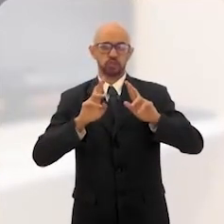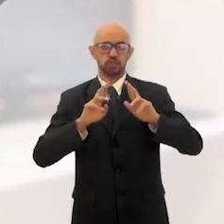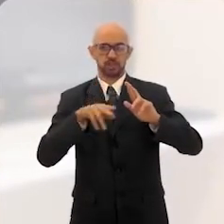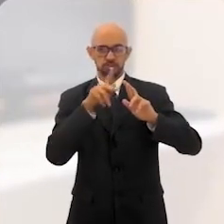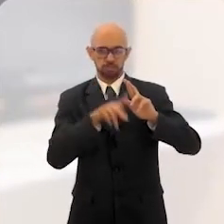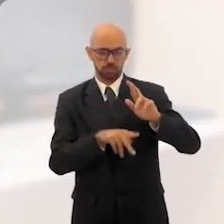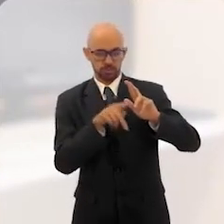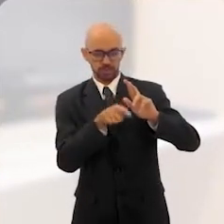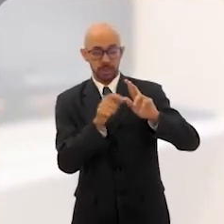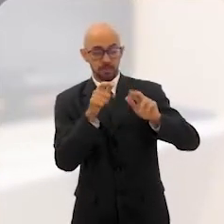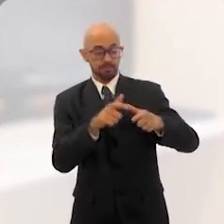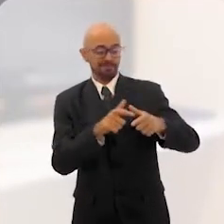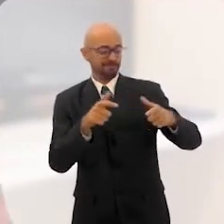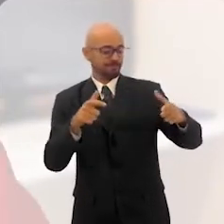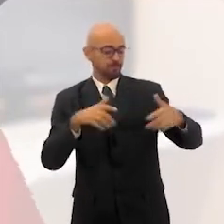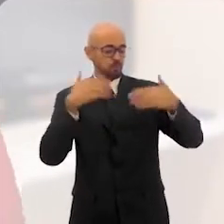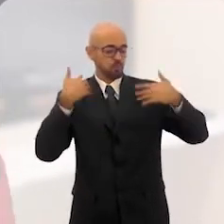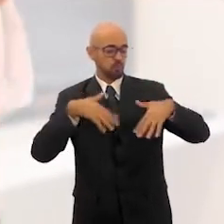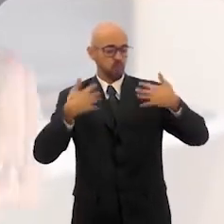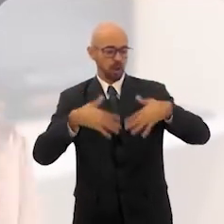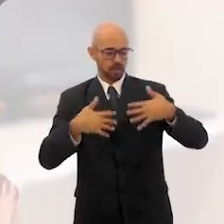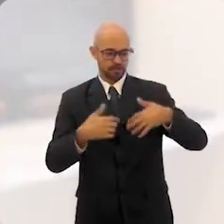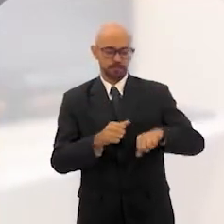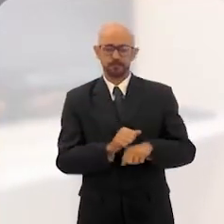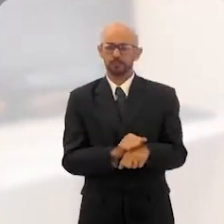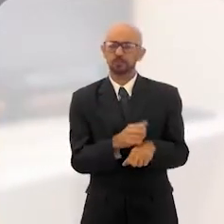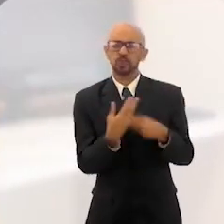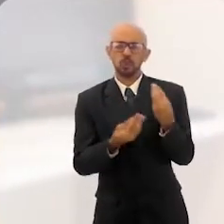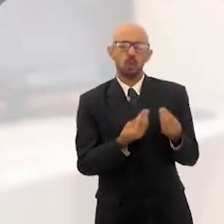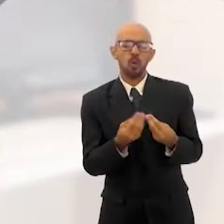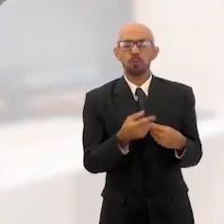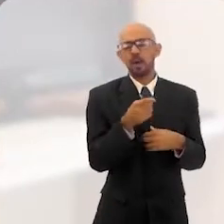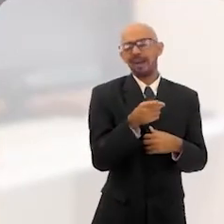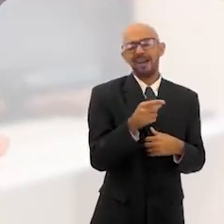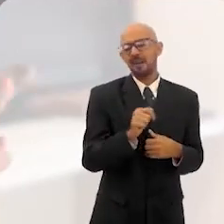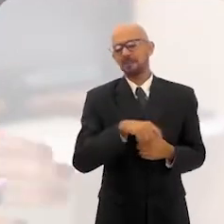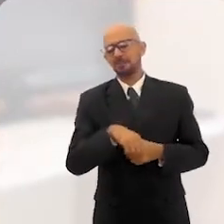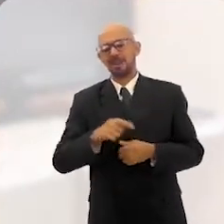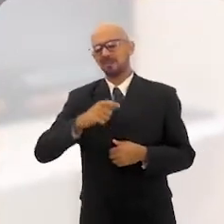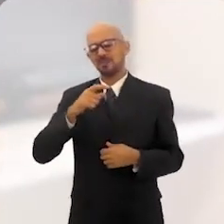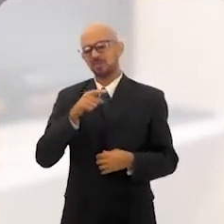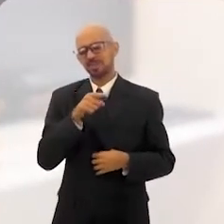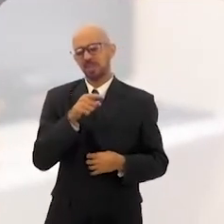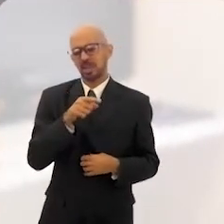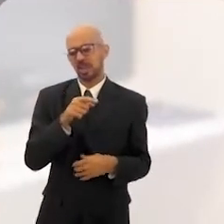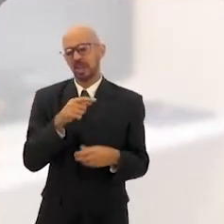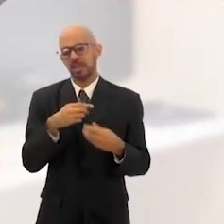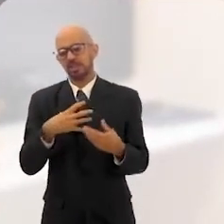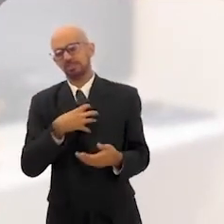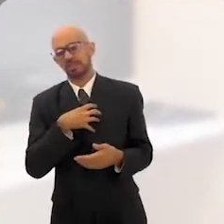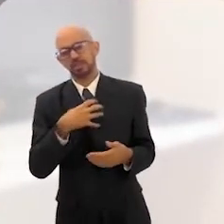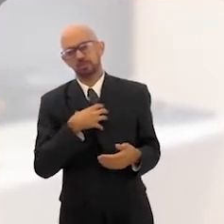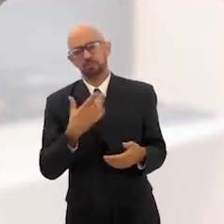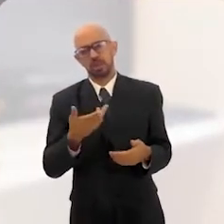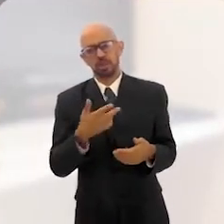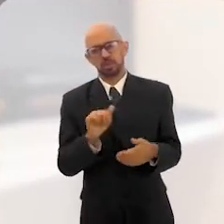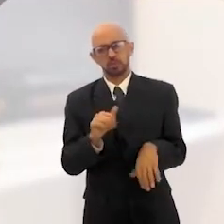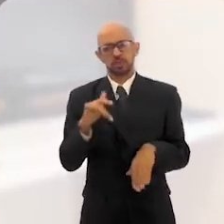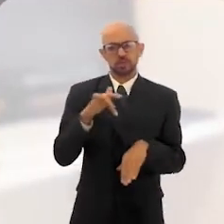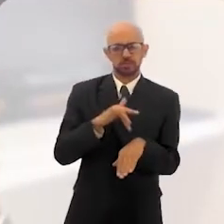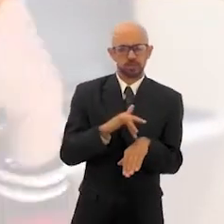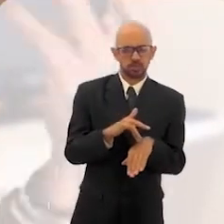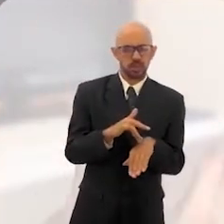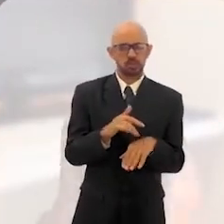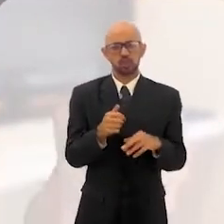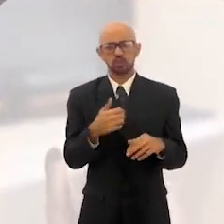grande. Como é que é para você estar desse lado, tendo essas pequenas ou grandes frustrações de coisas